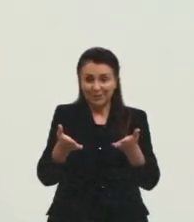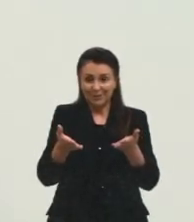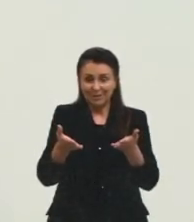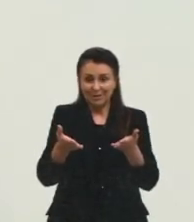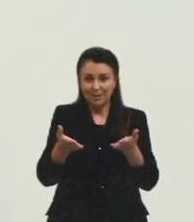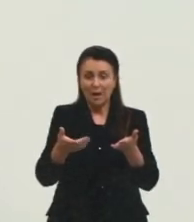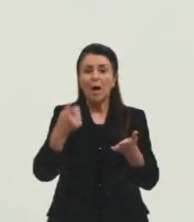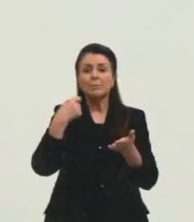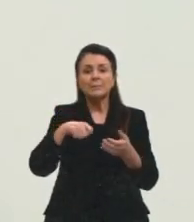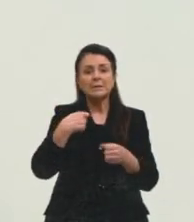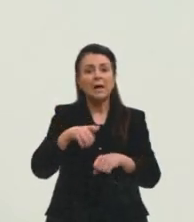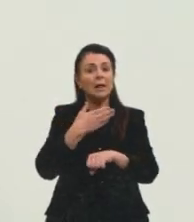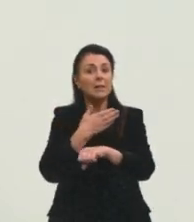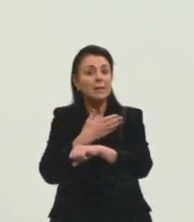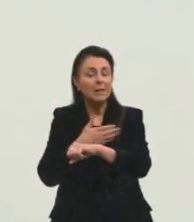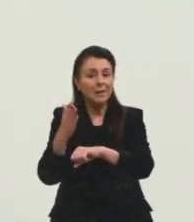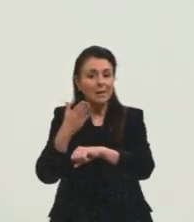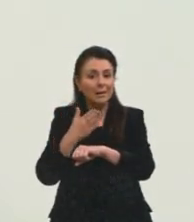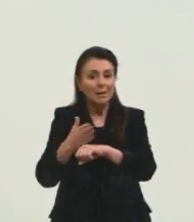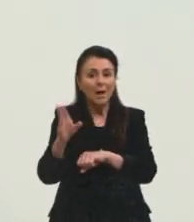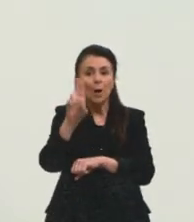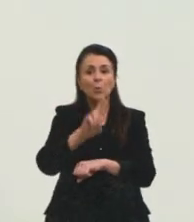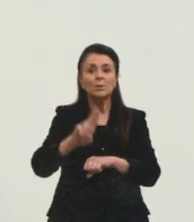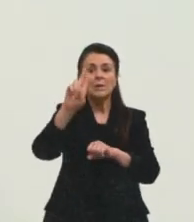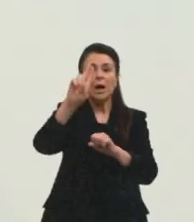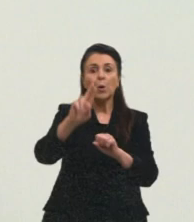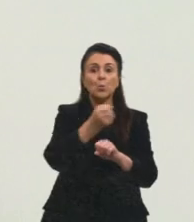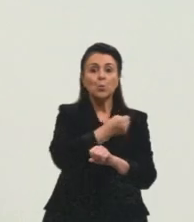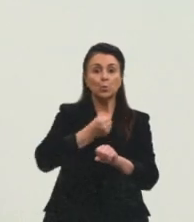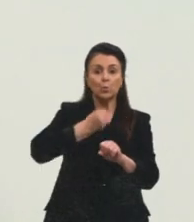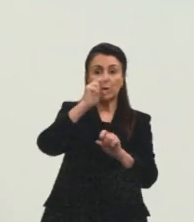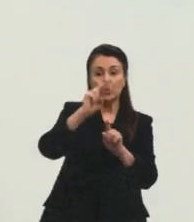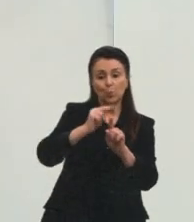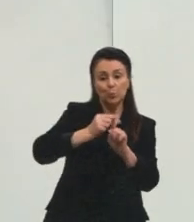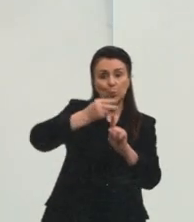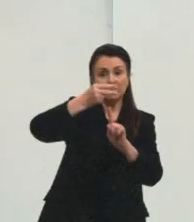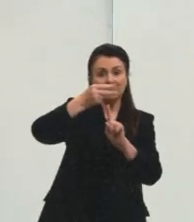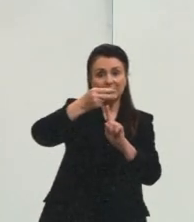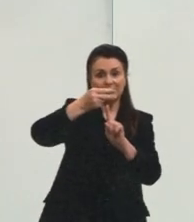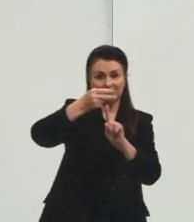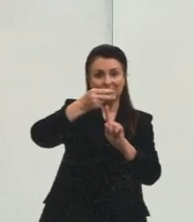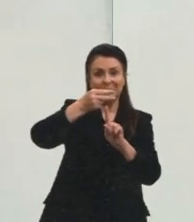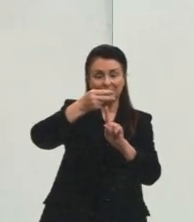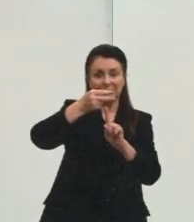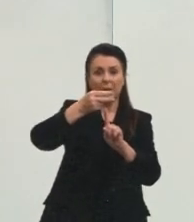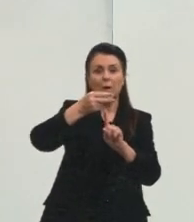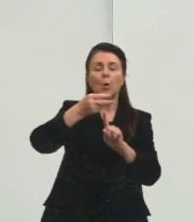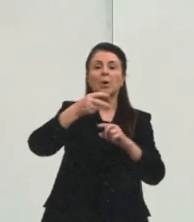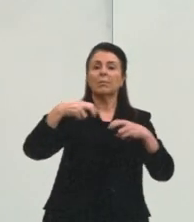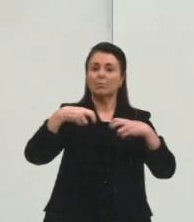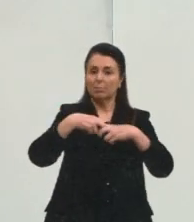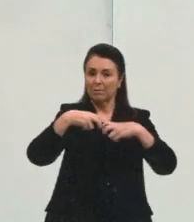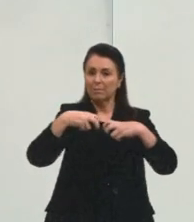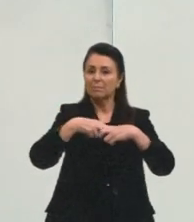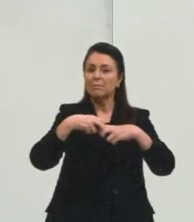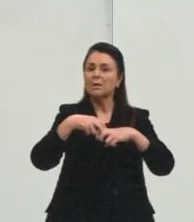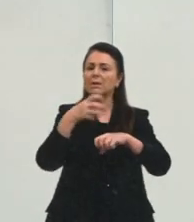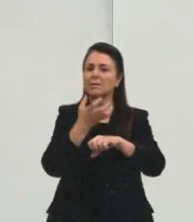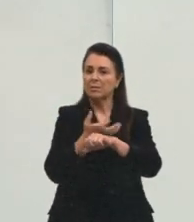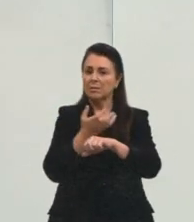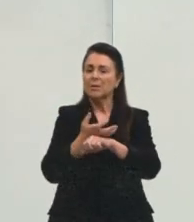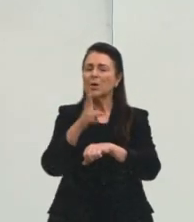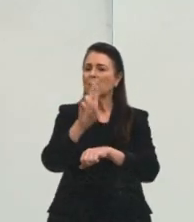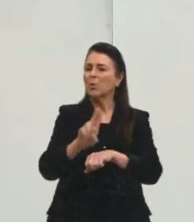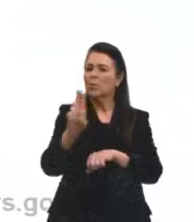tem que treinar esses esses poentes a gente vai ver muito isso tá na física e